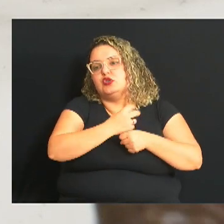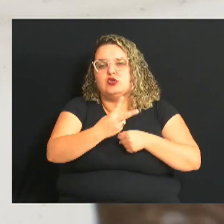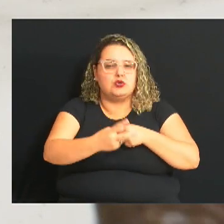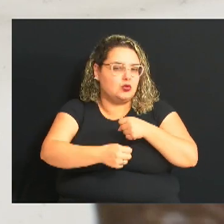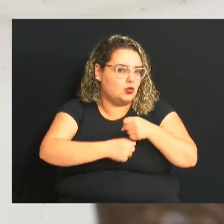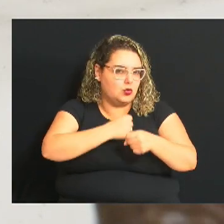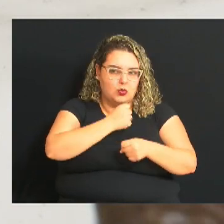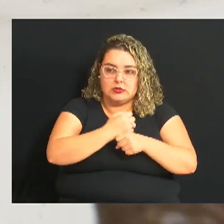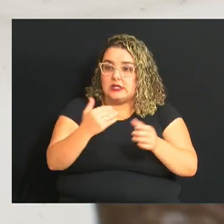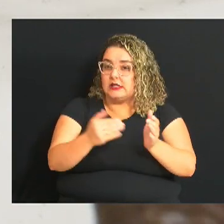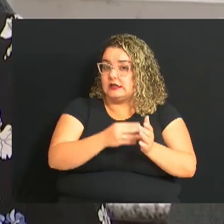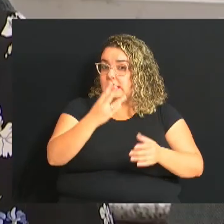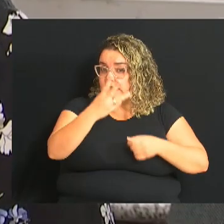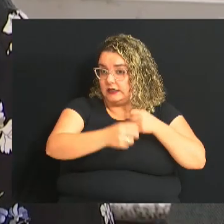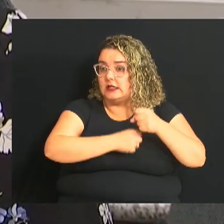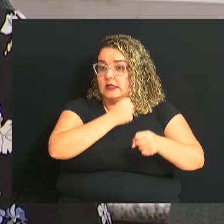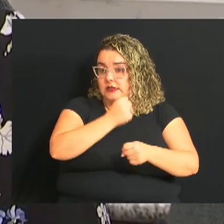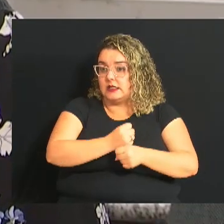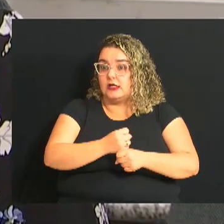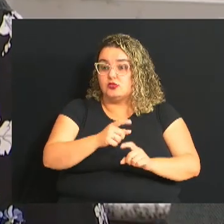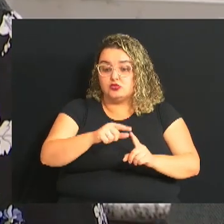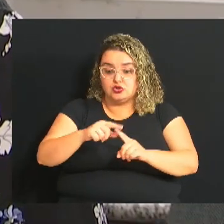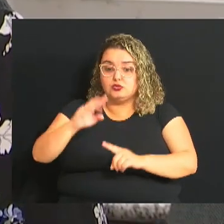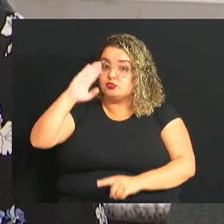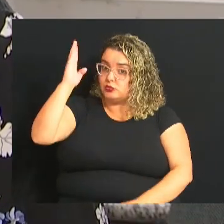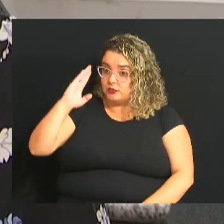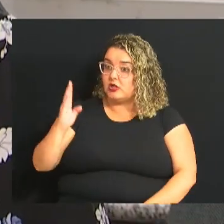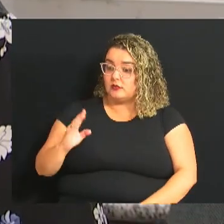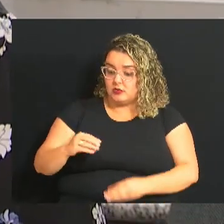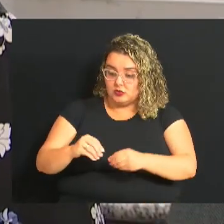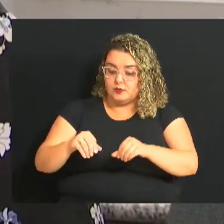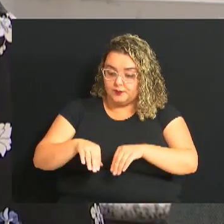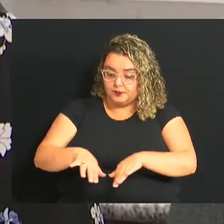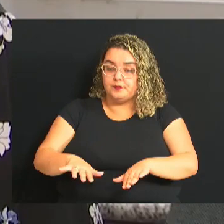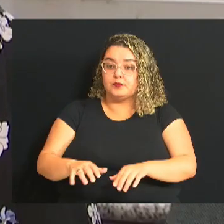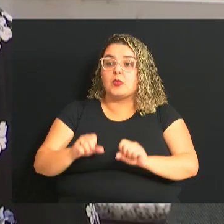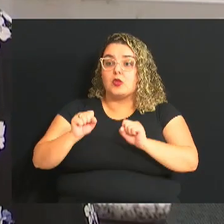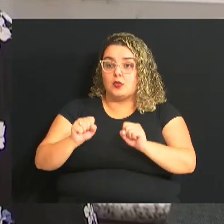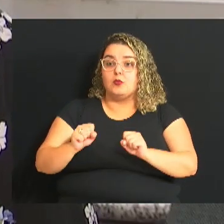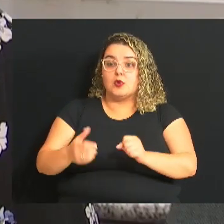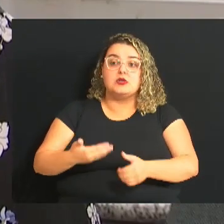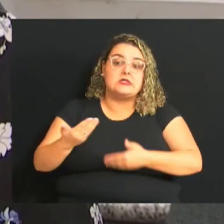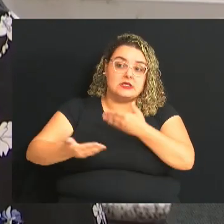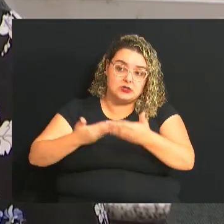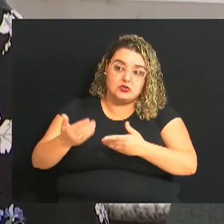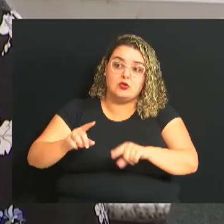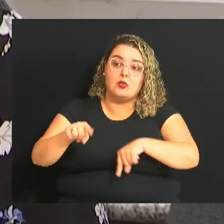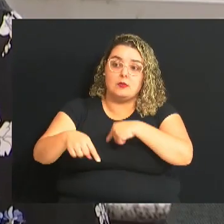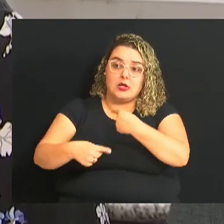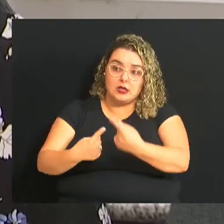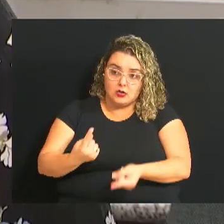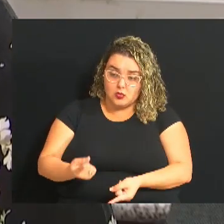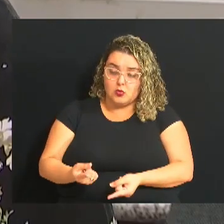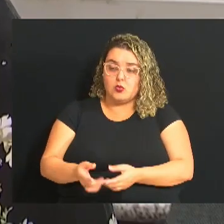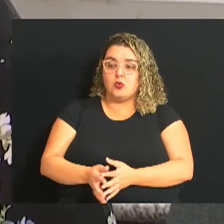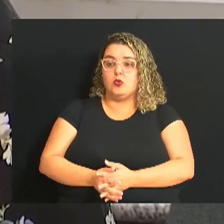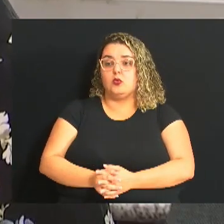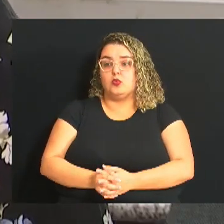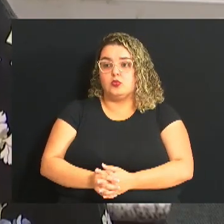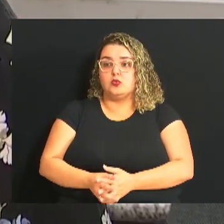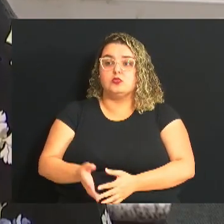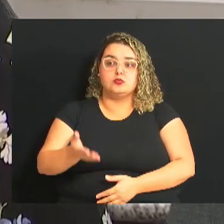3 anos, as espécies brasileiras, elas também podem servir de alimento para outros